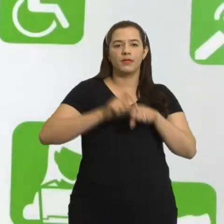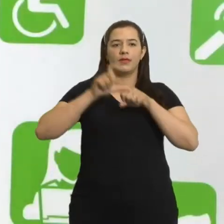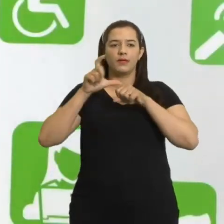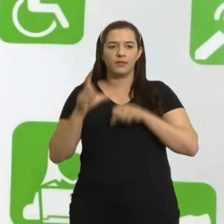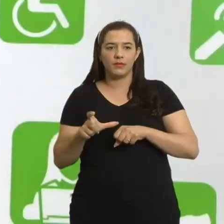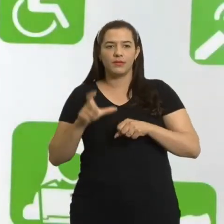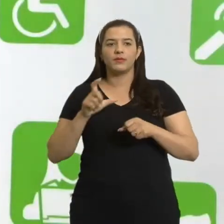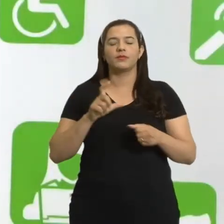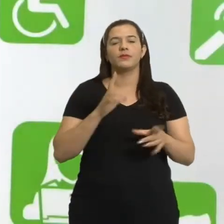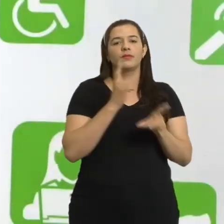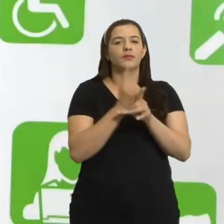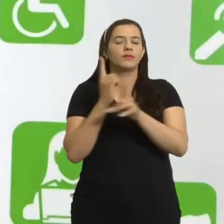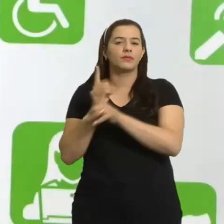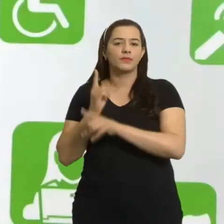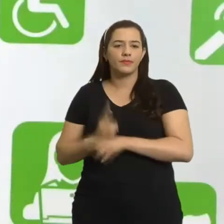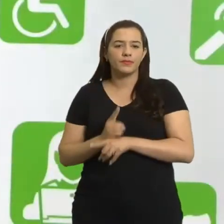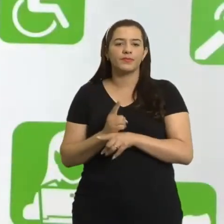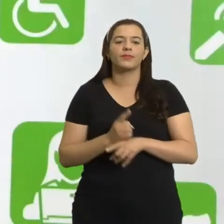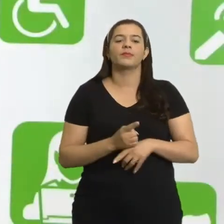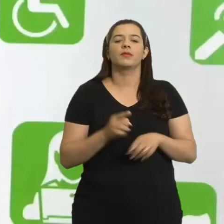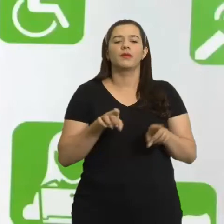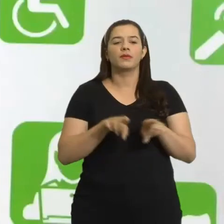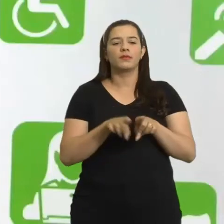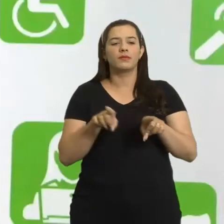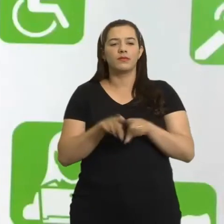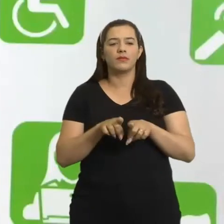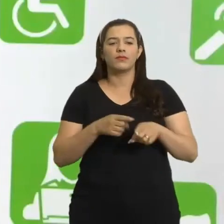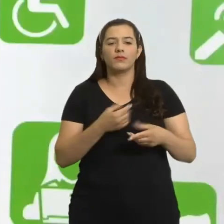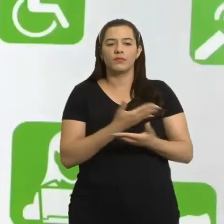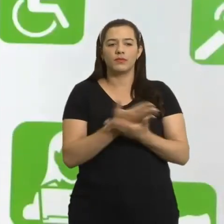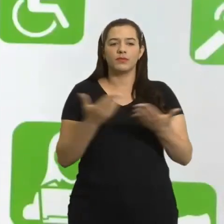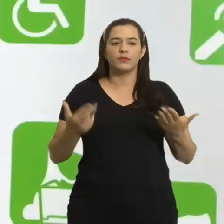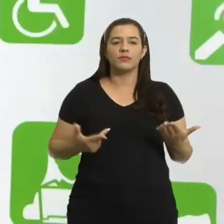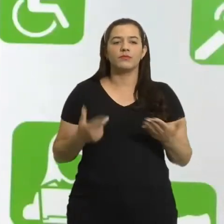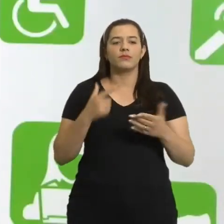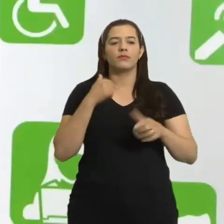as descobertas e, além disso, as